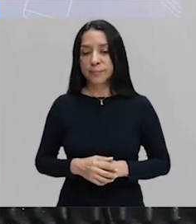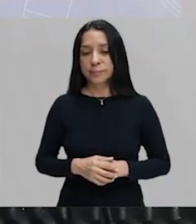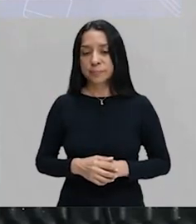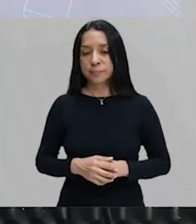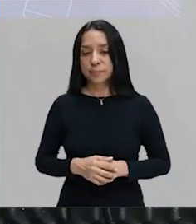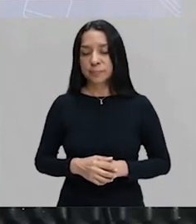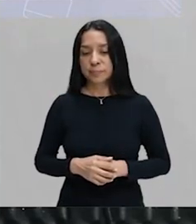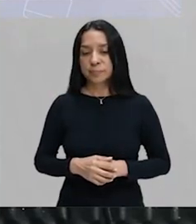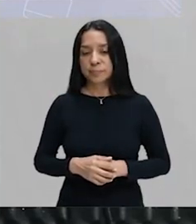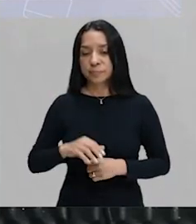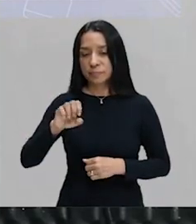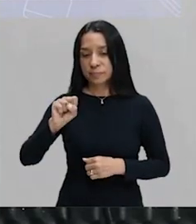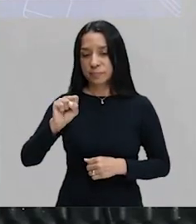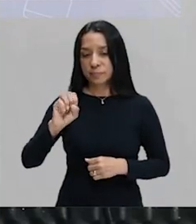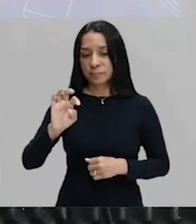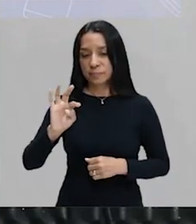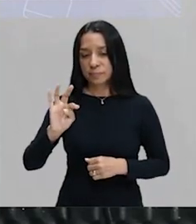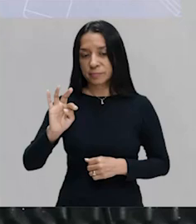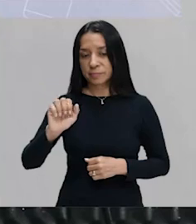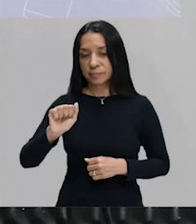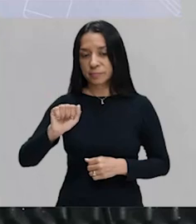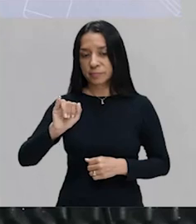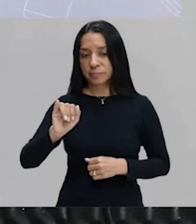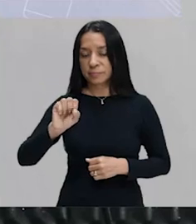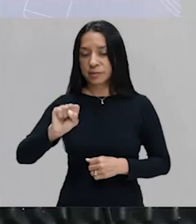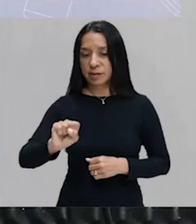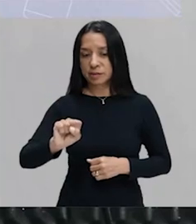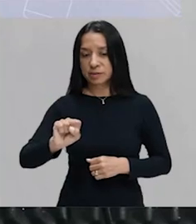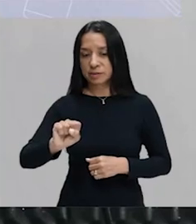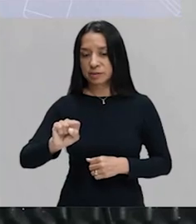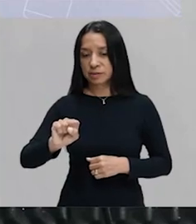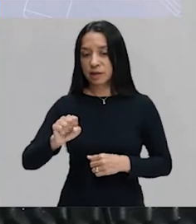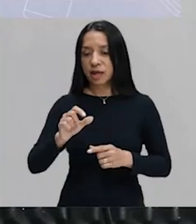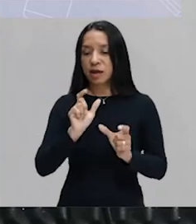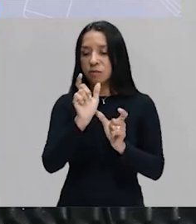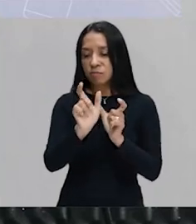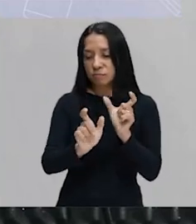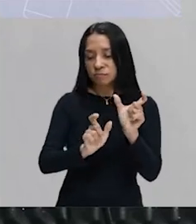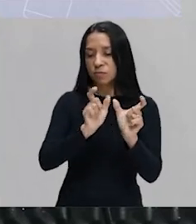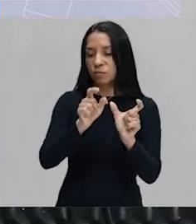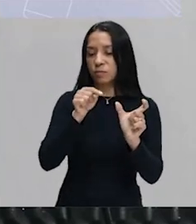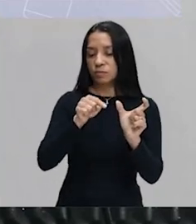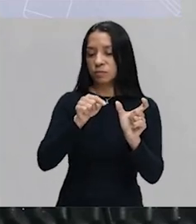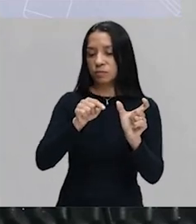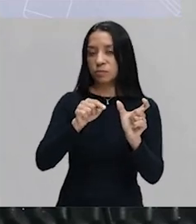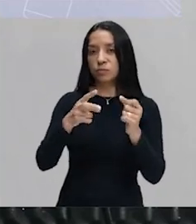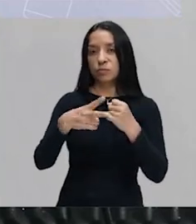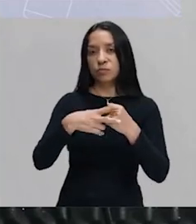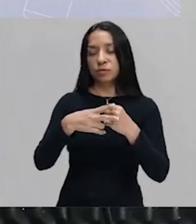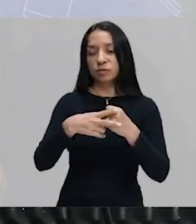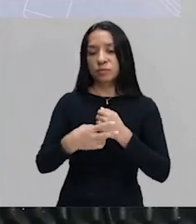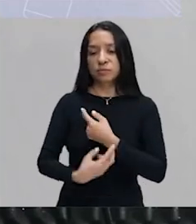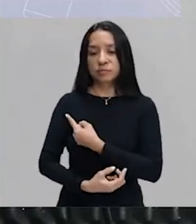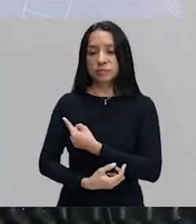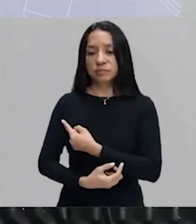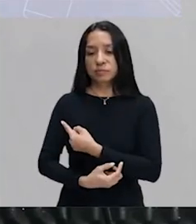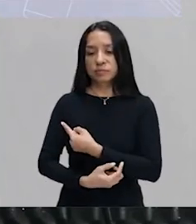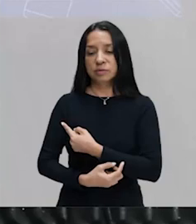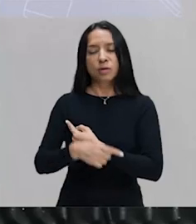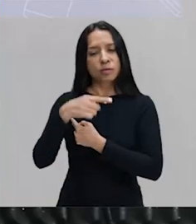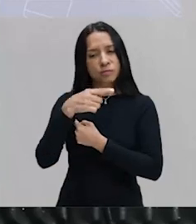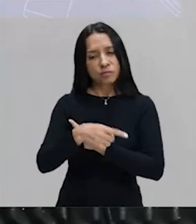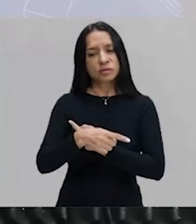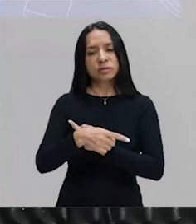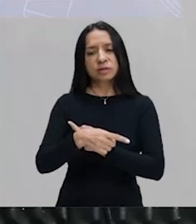Estáis, que é a forma do meu verbo estar, en el centro de la ciudad? Vocês estão no centro